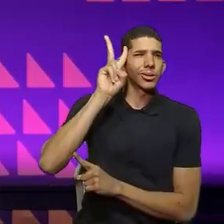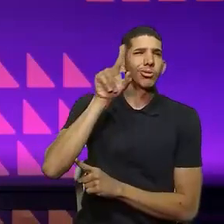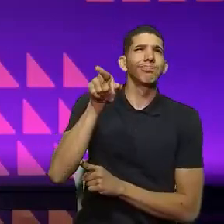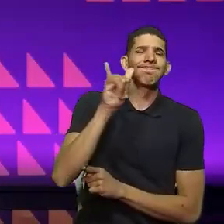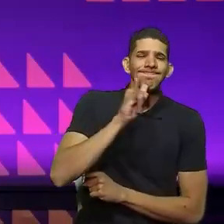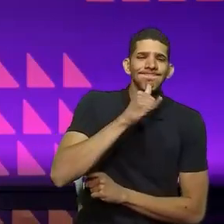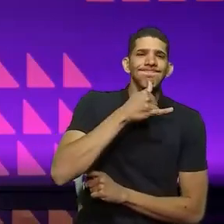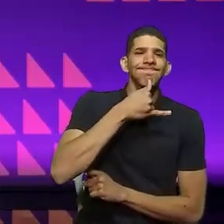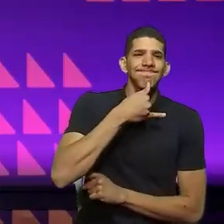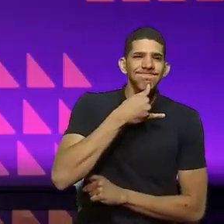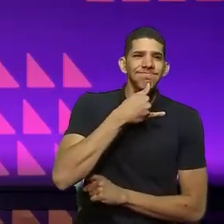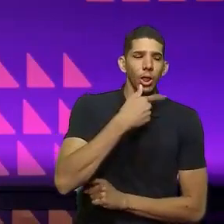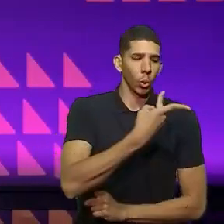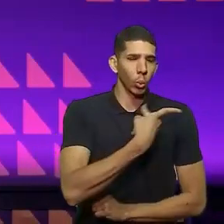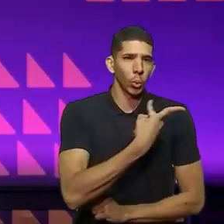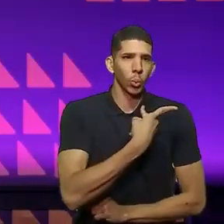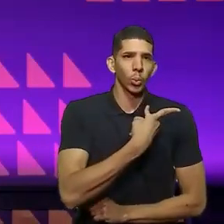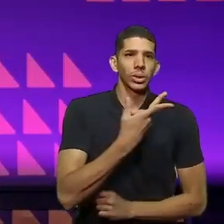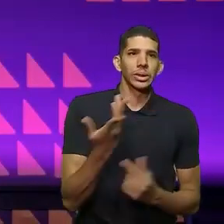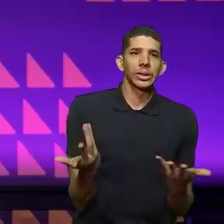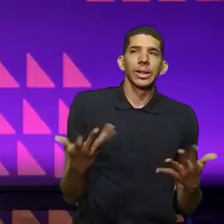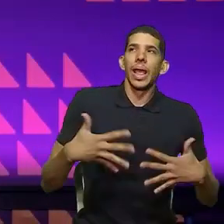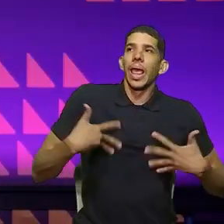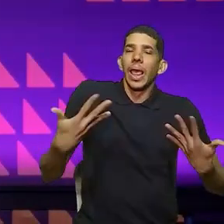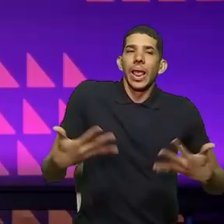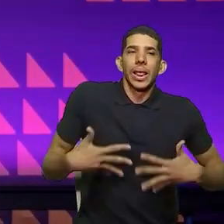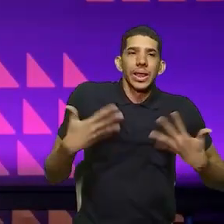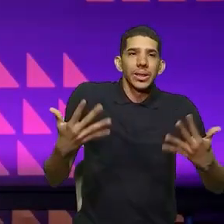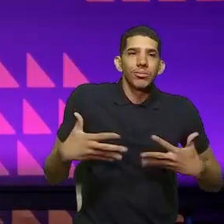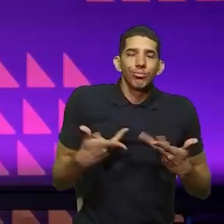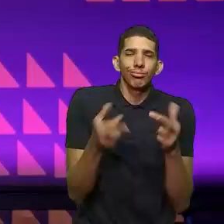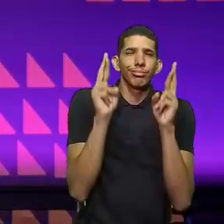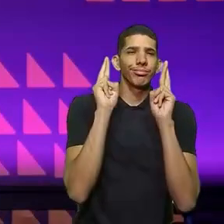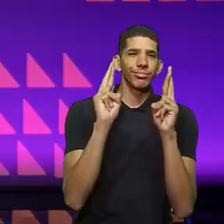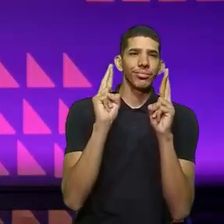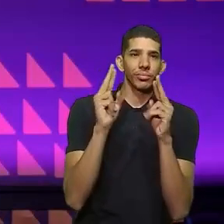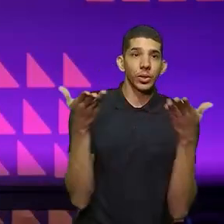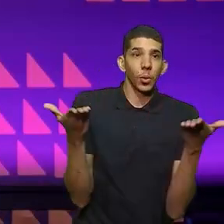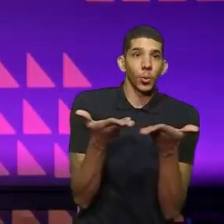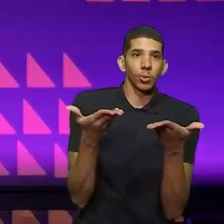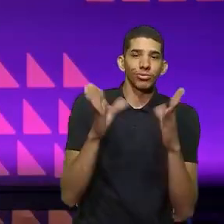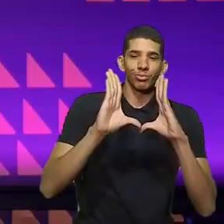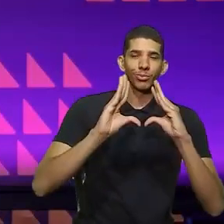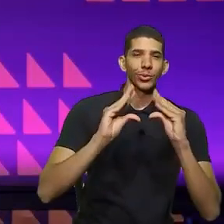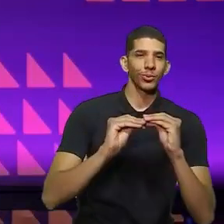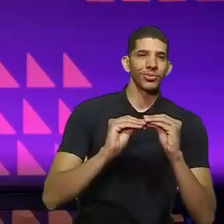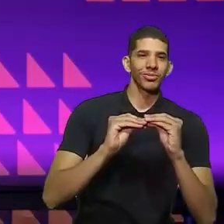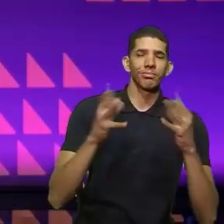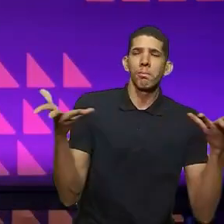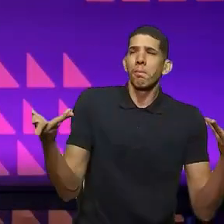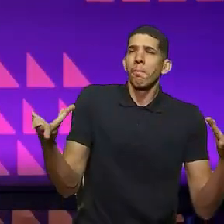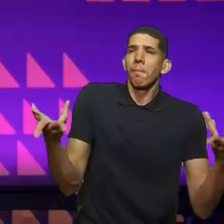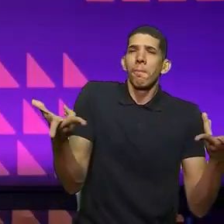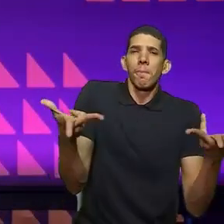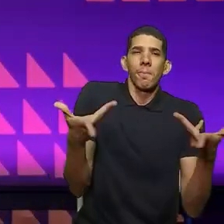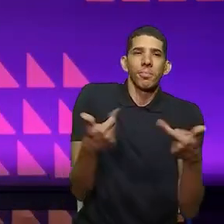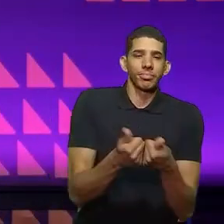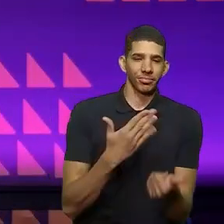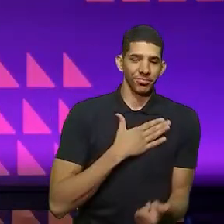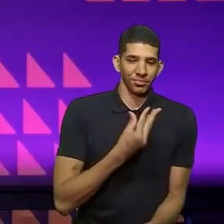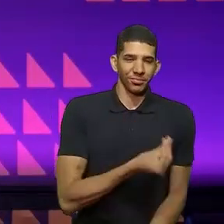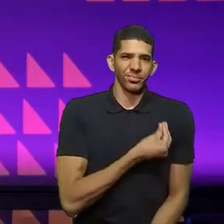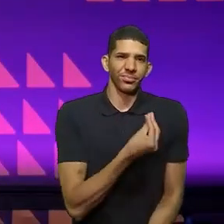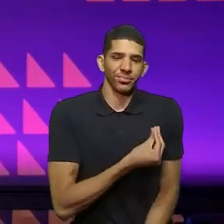sempre estávamos alegres e cheios de esperança. E nessa noite tão especial, em que a vida nos impõe